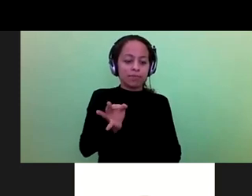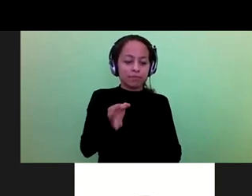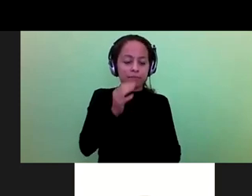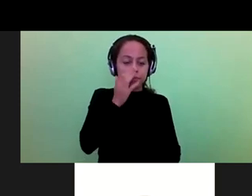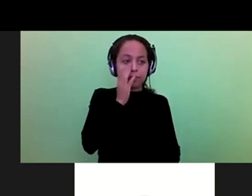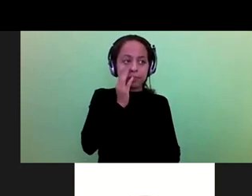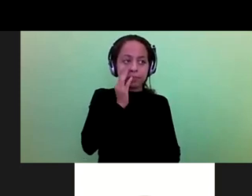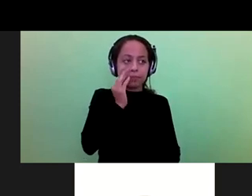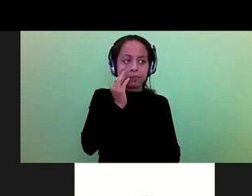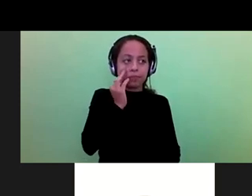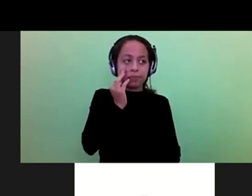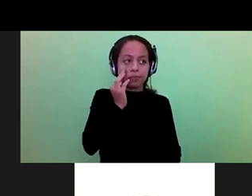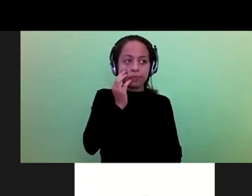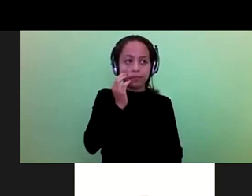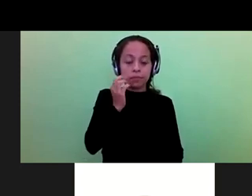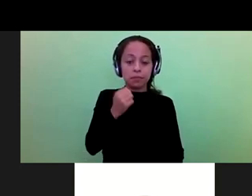eu acho, Dani, que